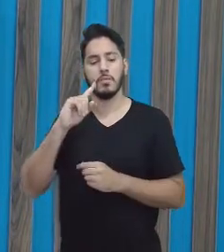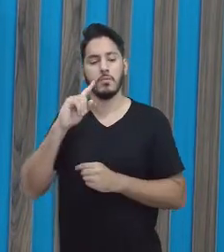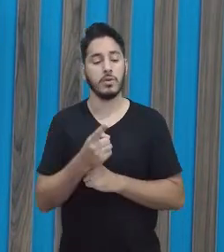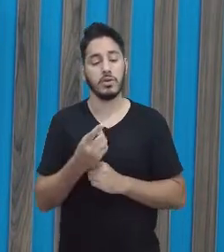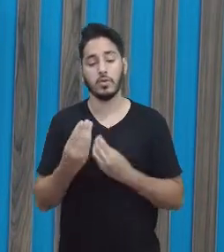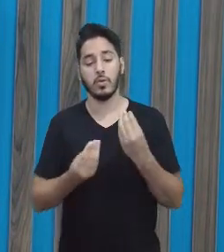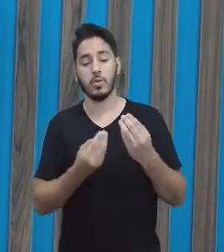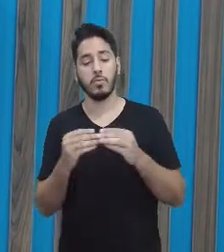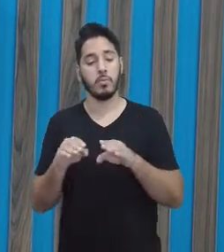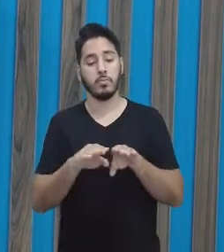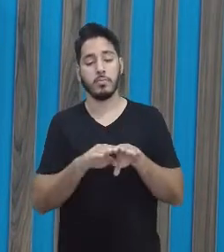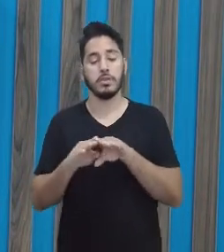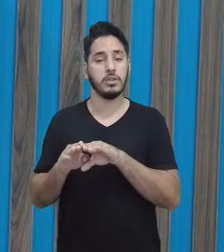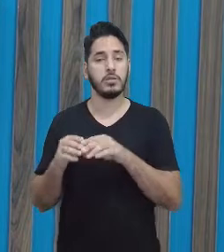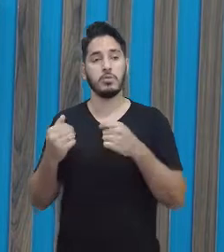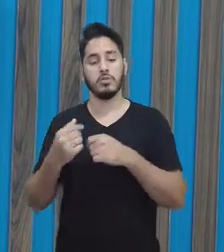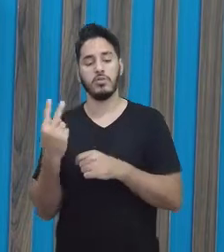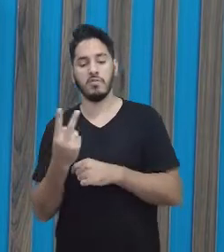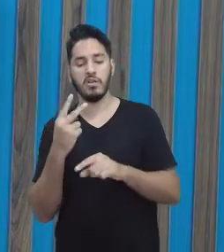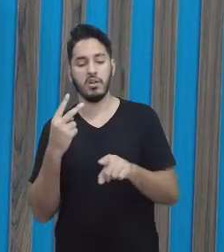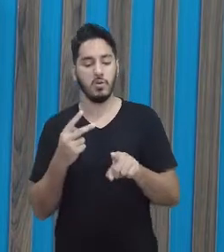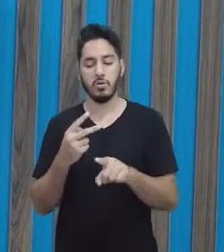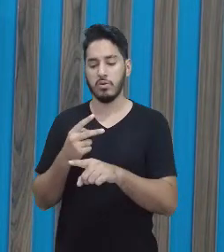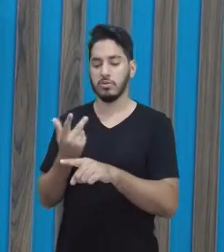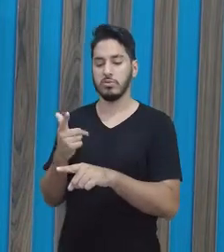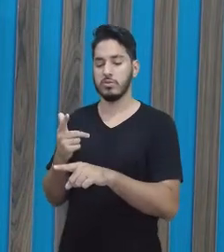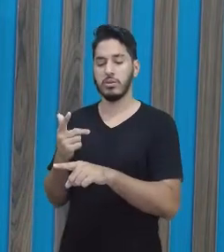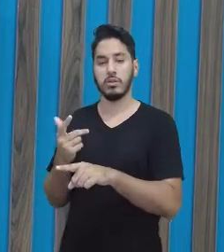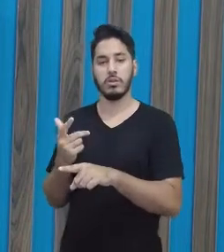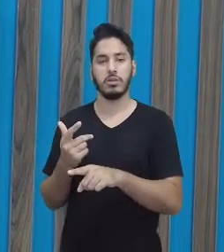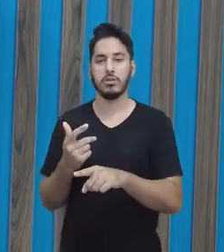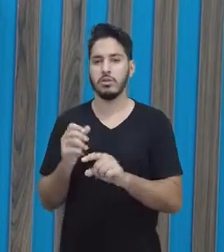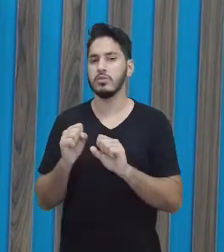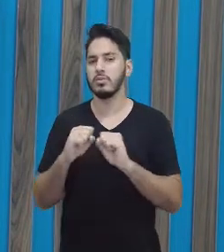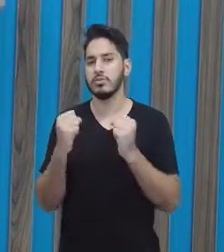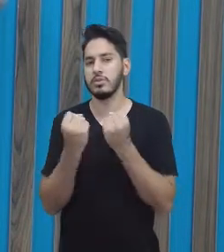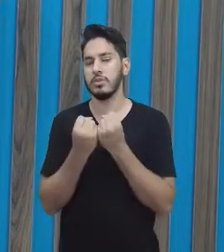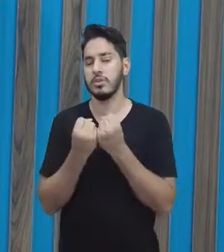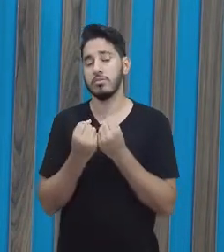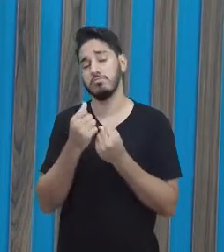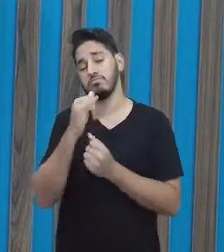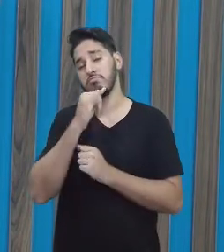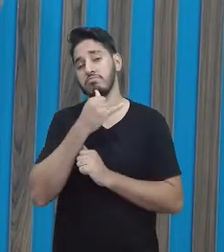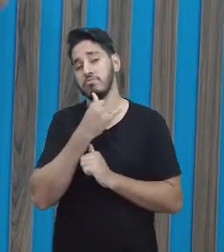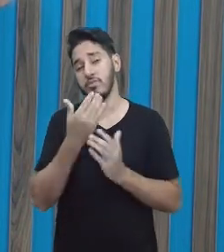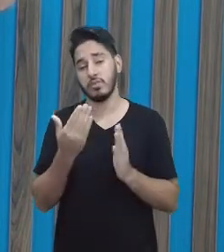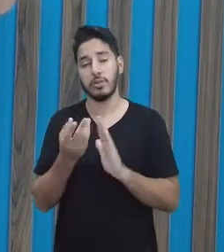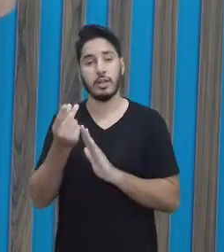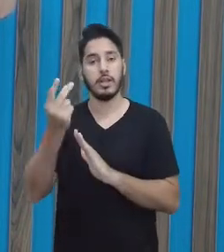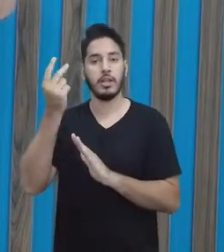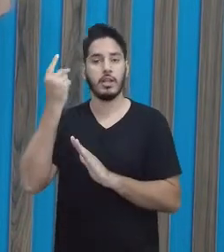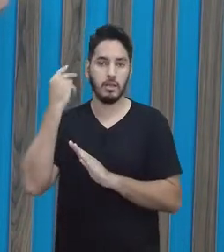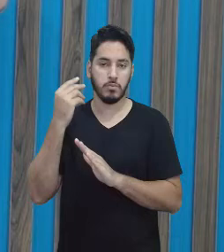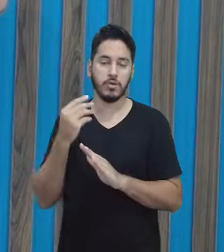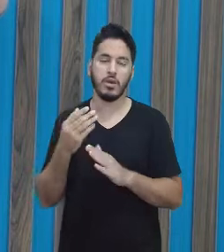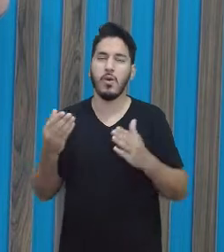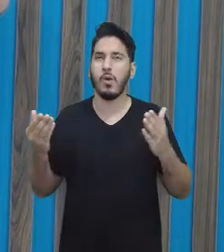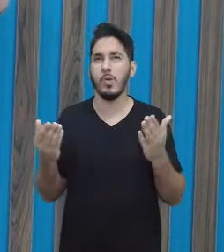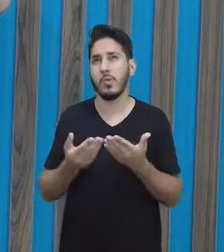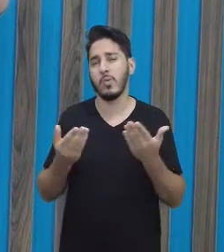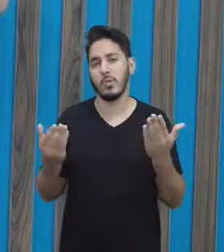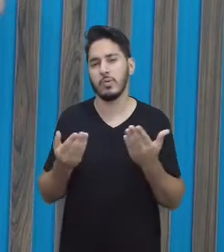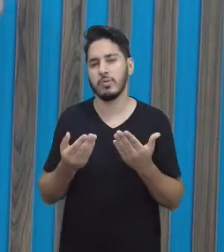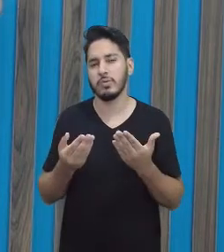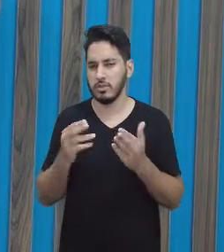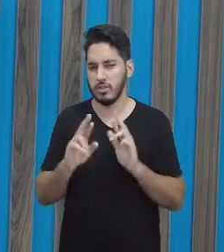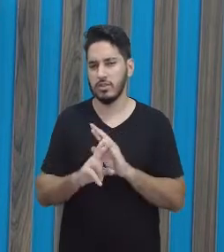os padrões do que tem valor e do que não tem valor socialmente. Infelizmente, naquela época era assim. Hoje está